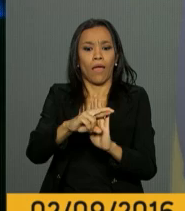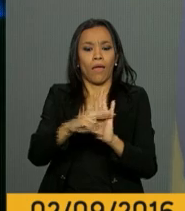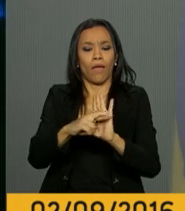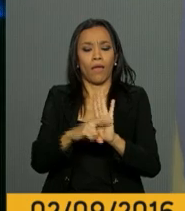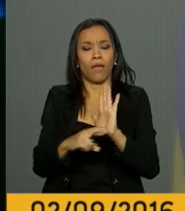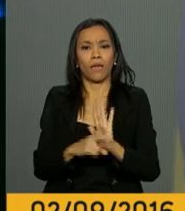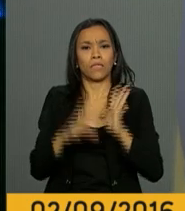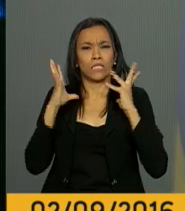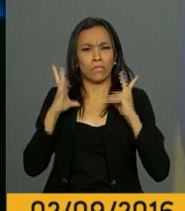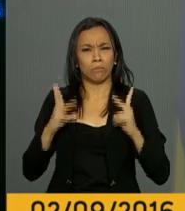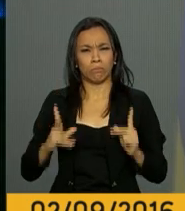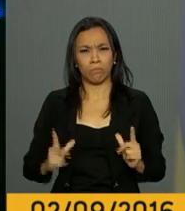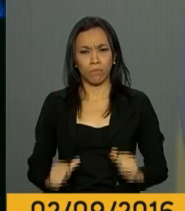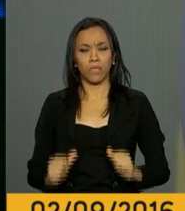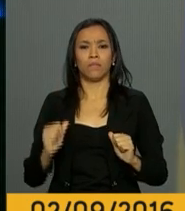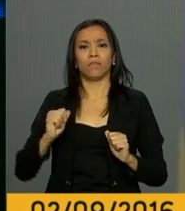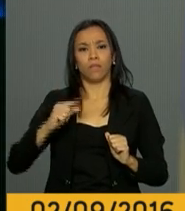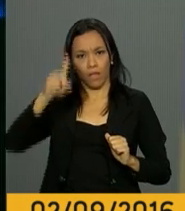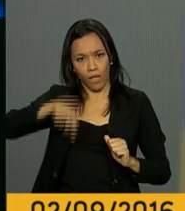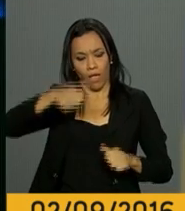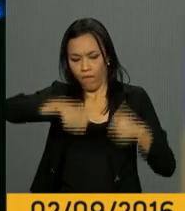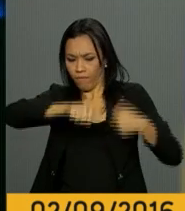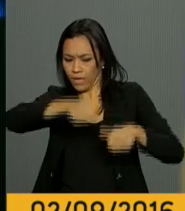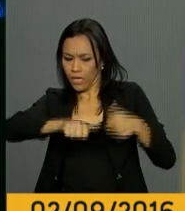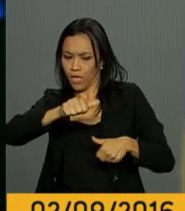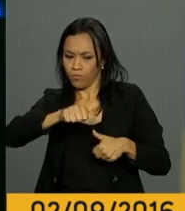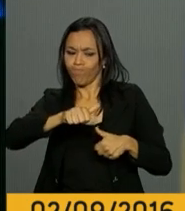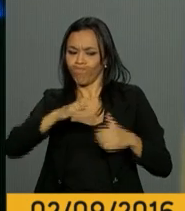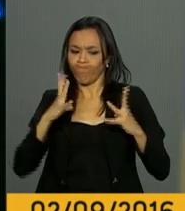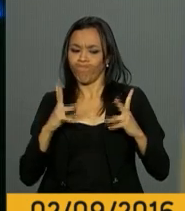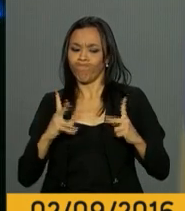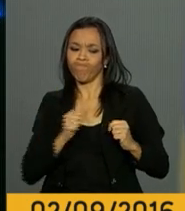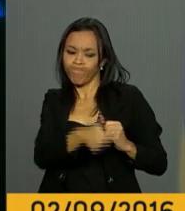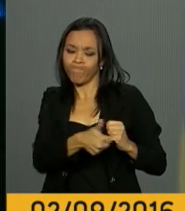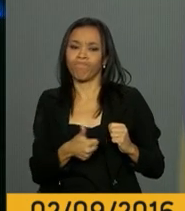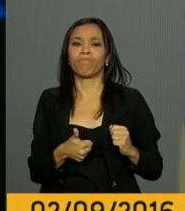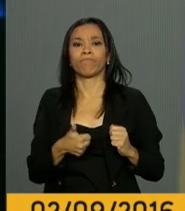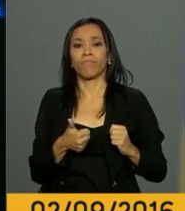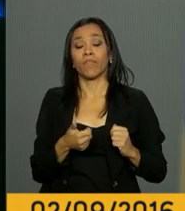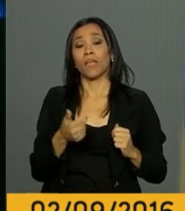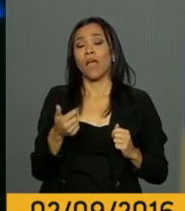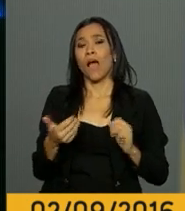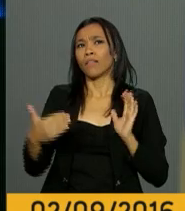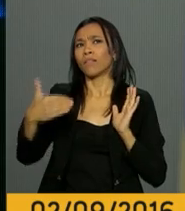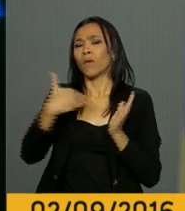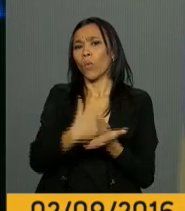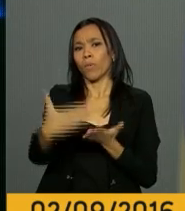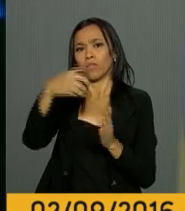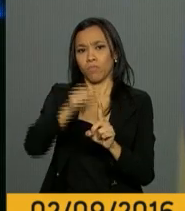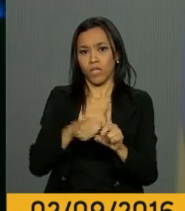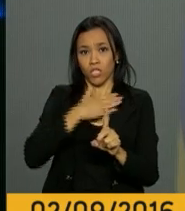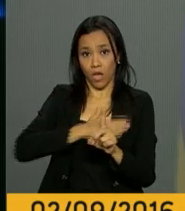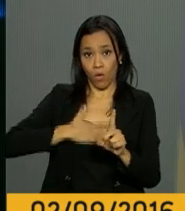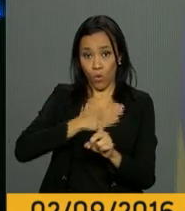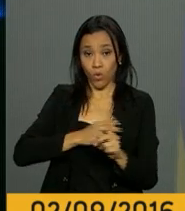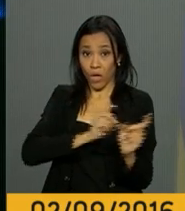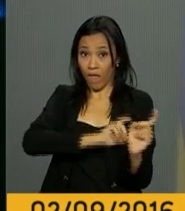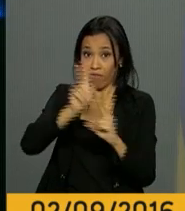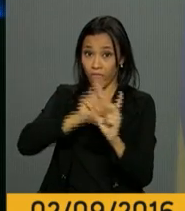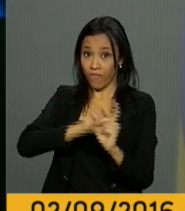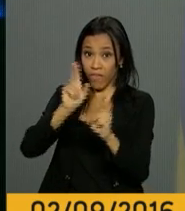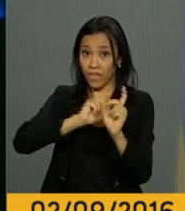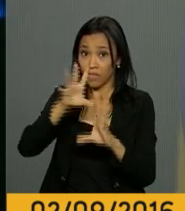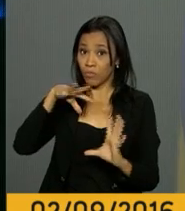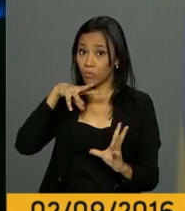sanitários a que são submetidos. Não à toa, até o início de agosto, as exportações mundiais do